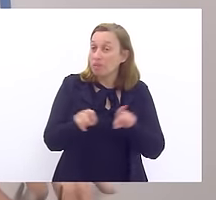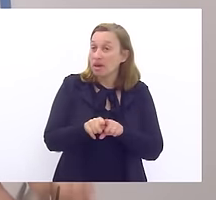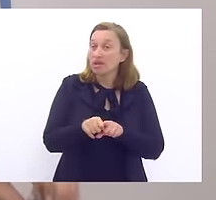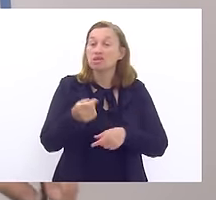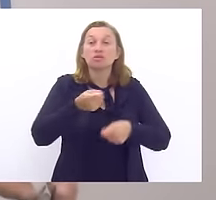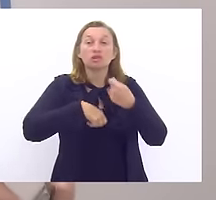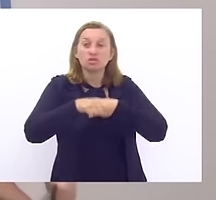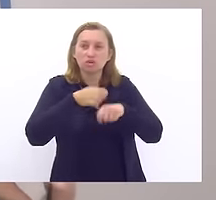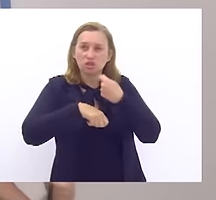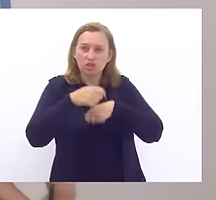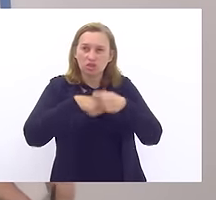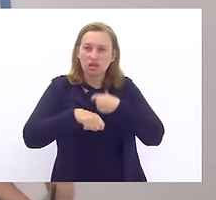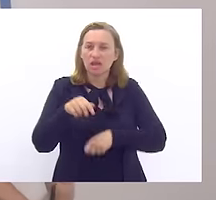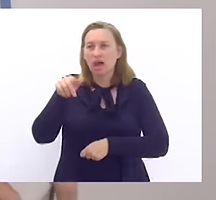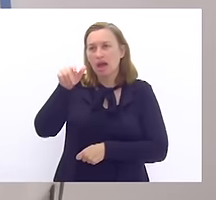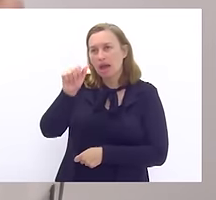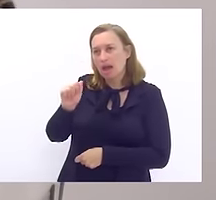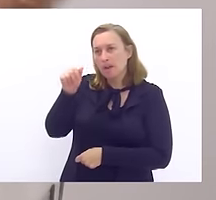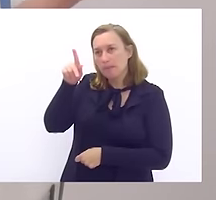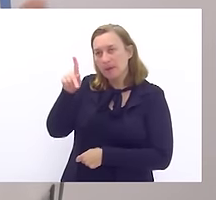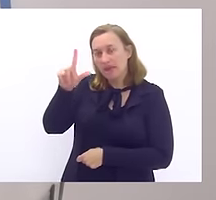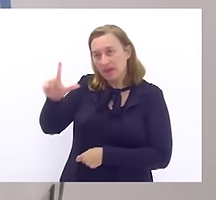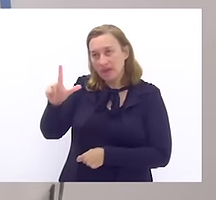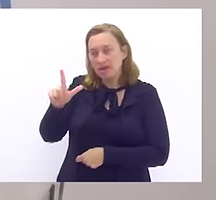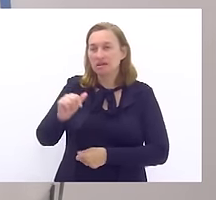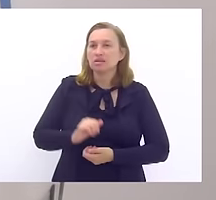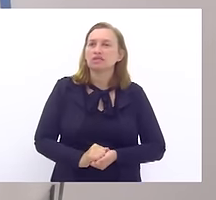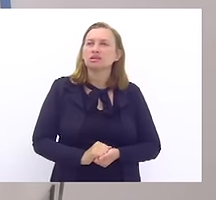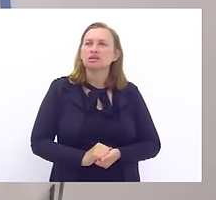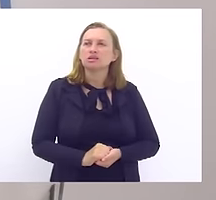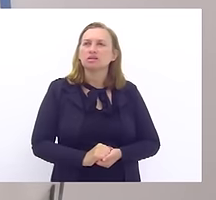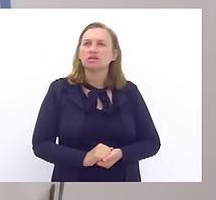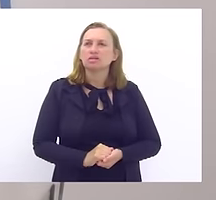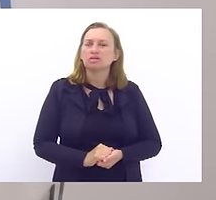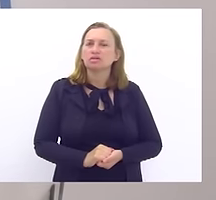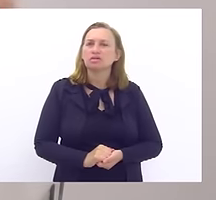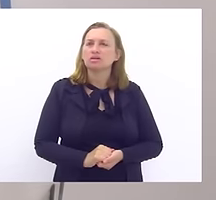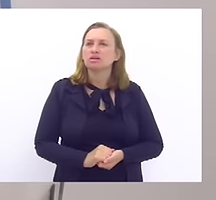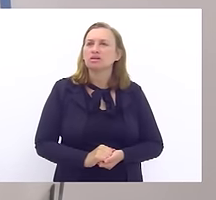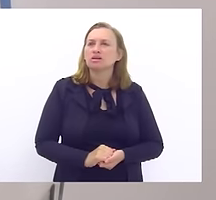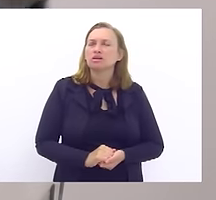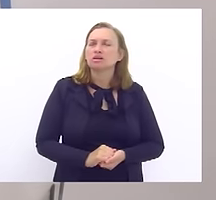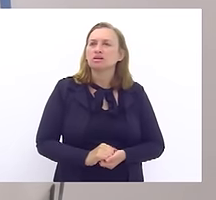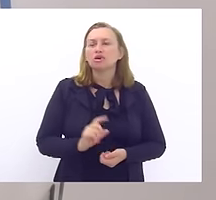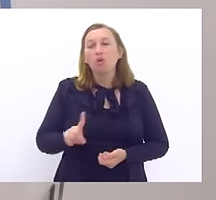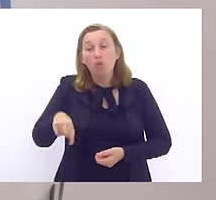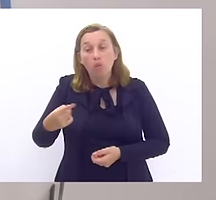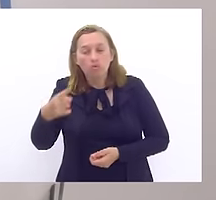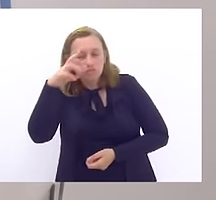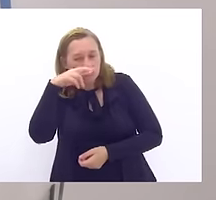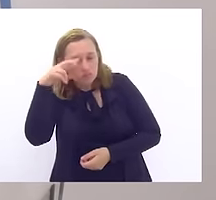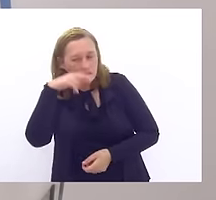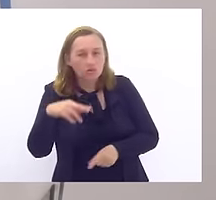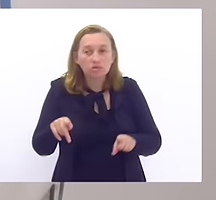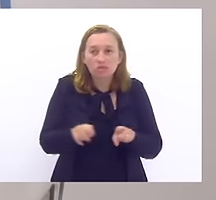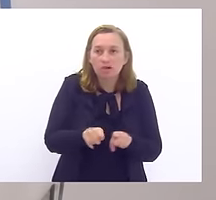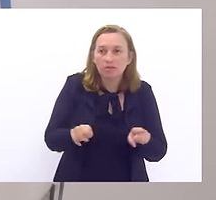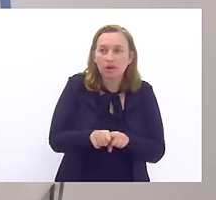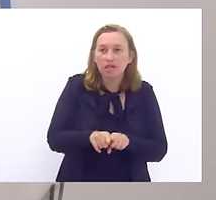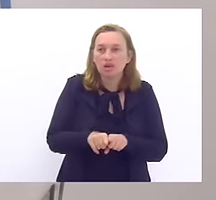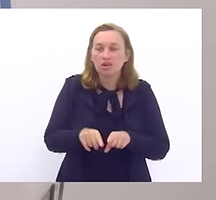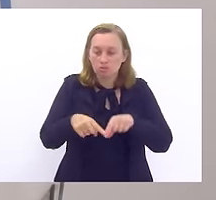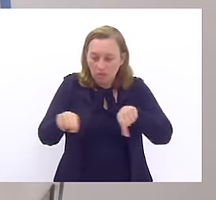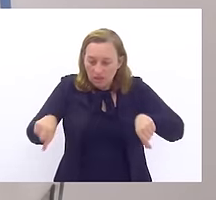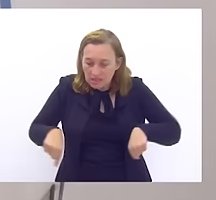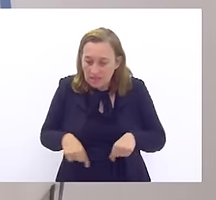administrados pela apl O que encontramos nos pátios é um de escalável que vai gerar uma outra investigação como por exemplo uma